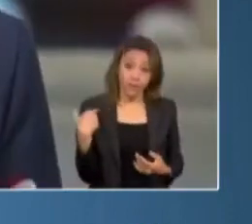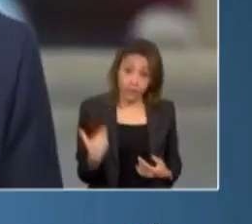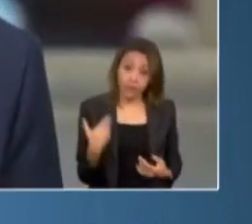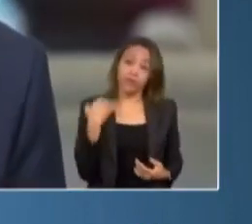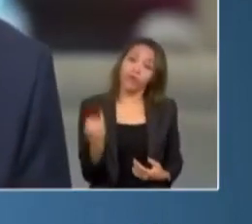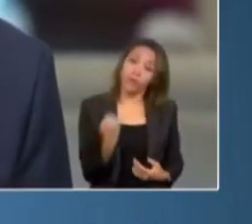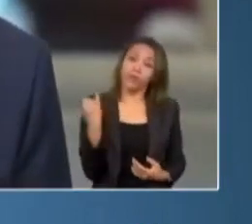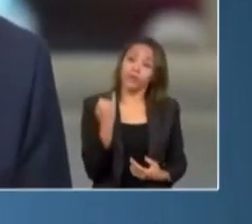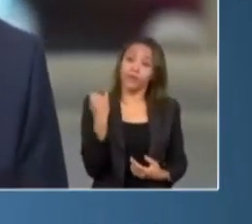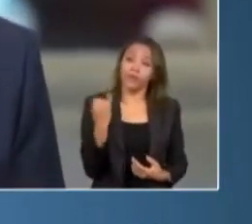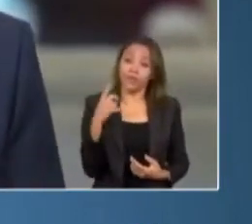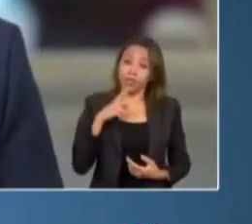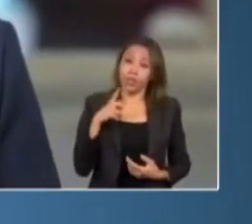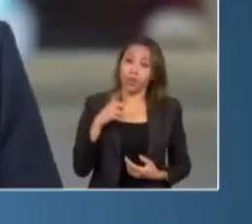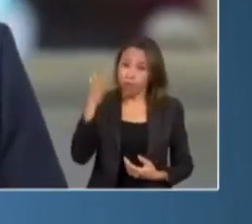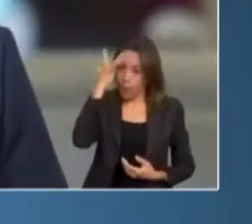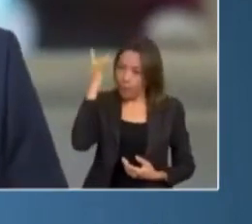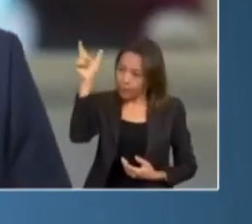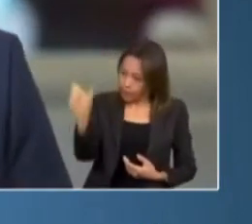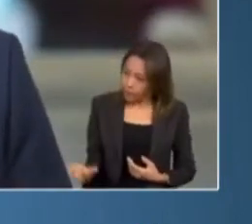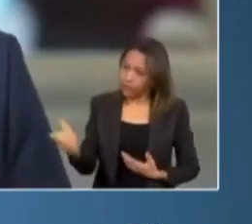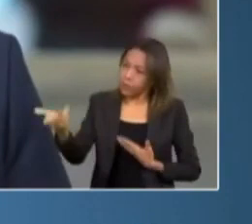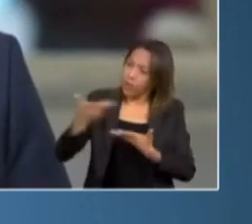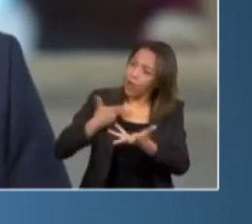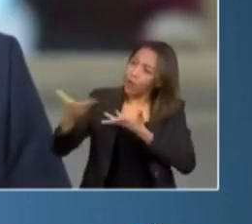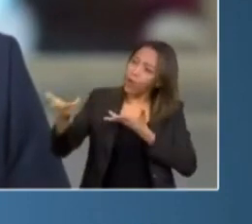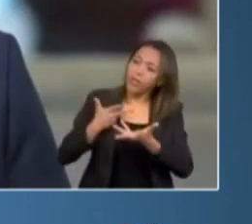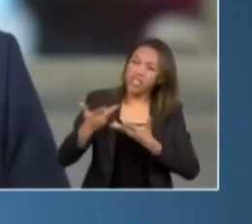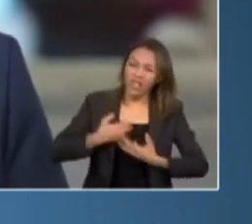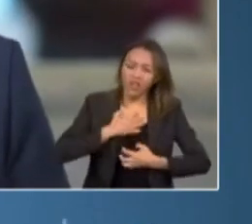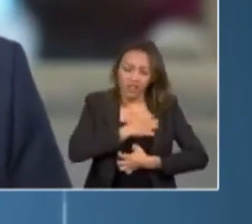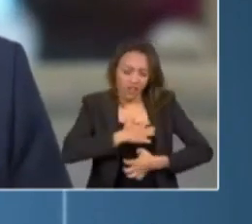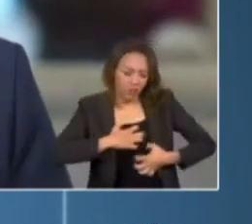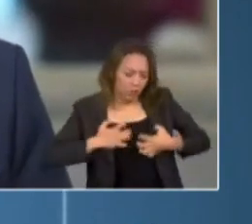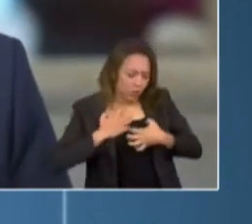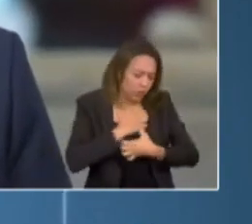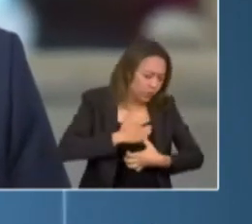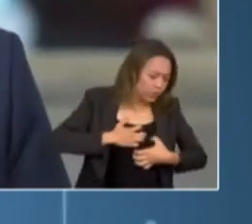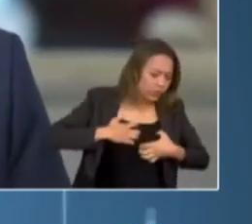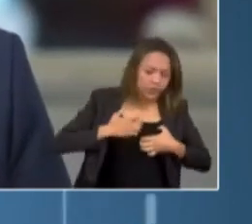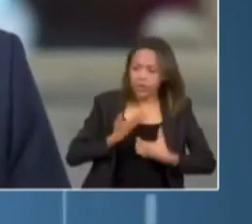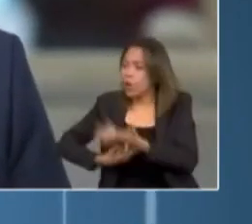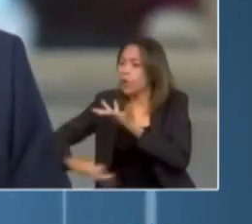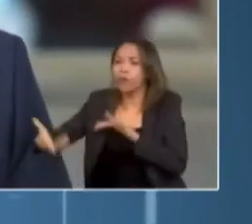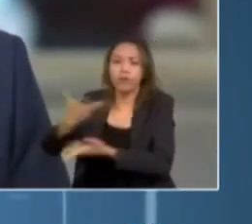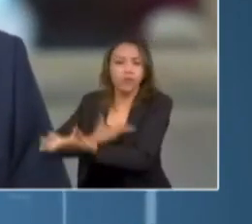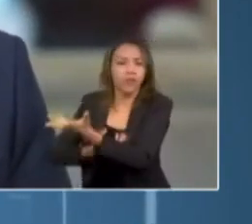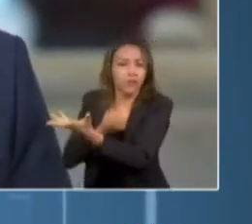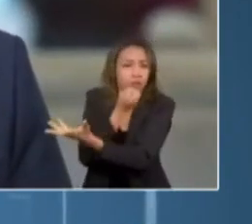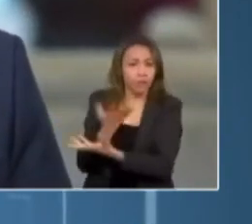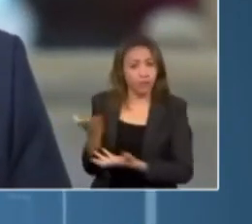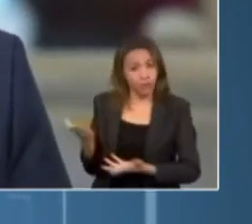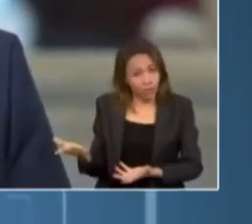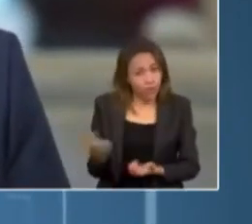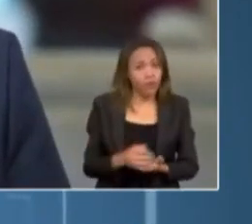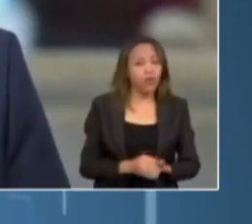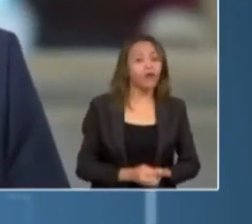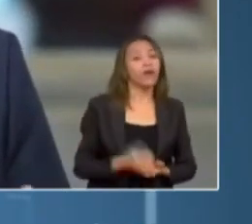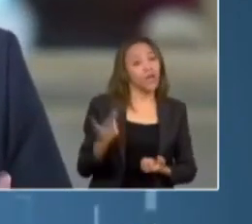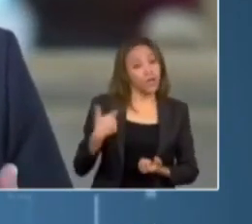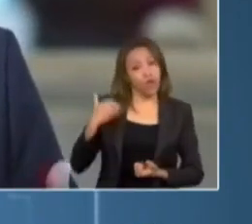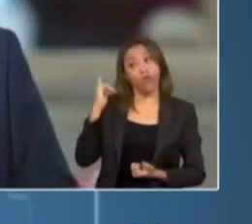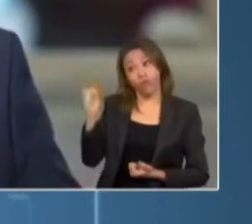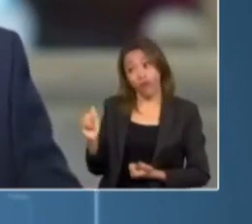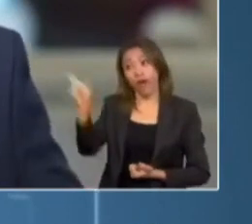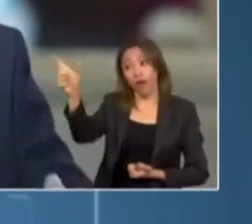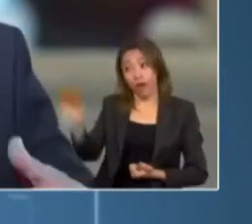hackeamento das contas dela, e onde Lula fez, inclusive, esse anúncio de que o Brasil fará uma regulação séria, né?